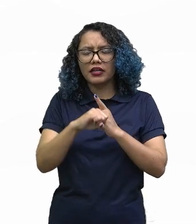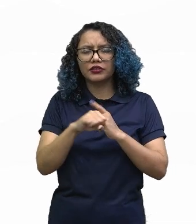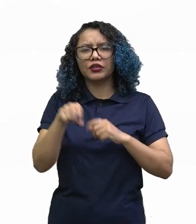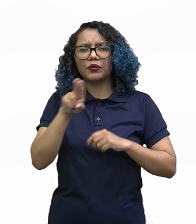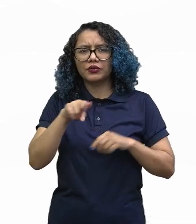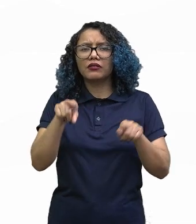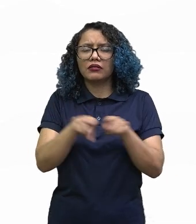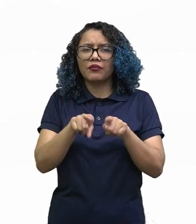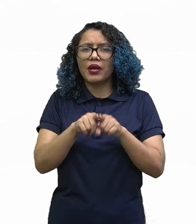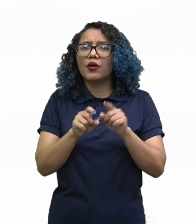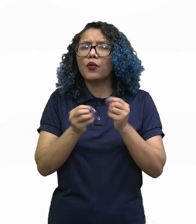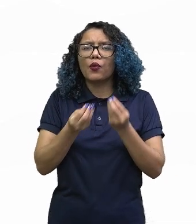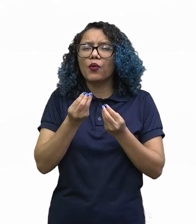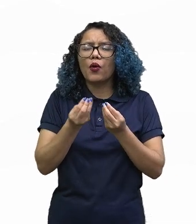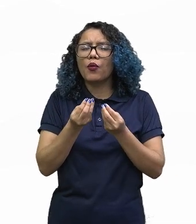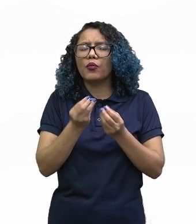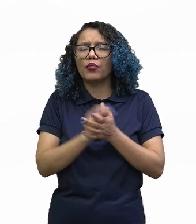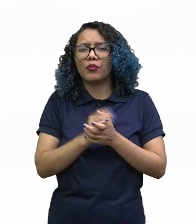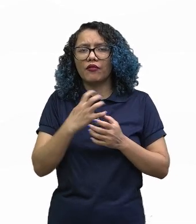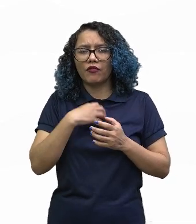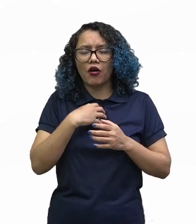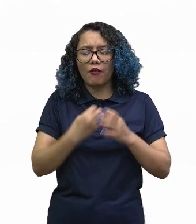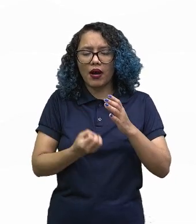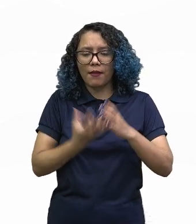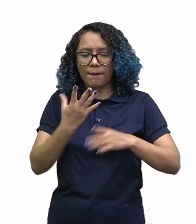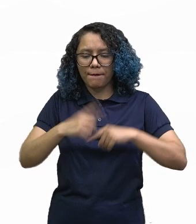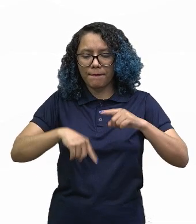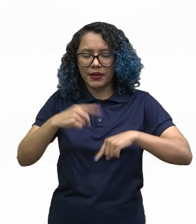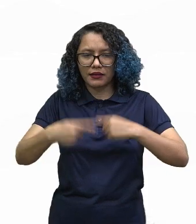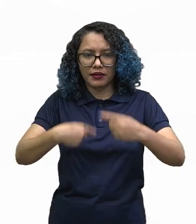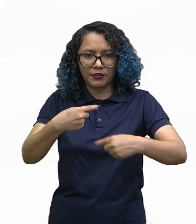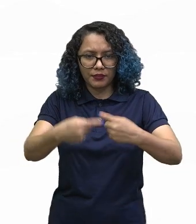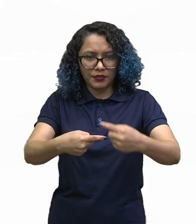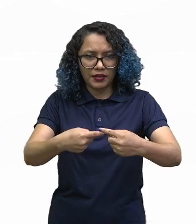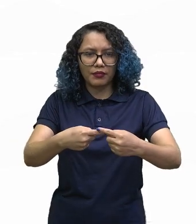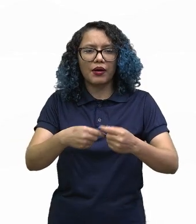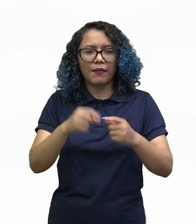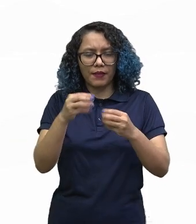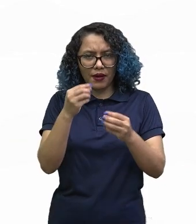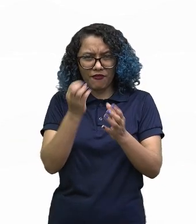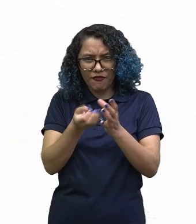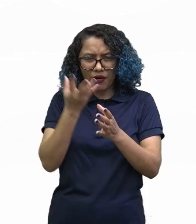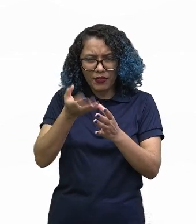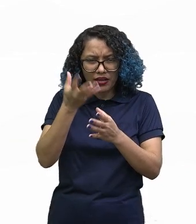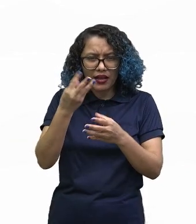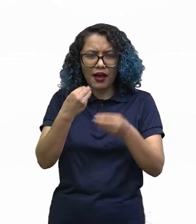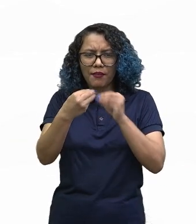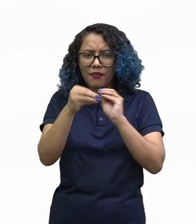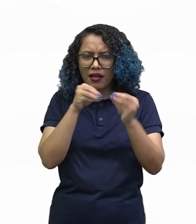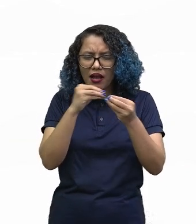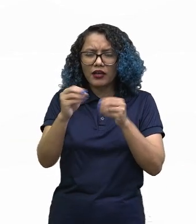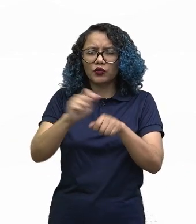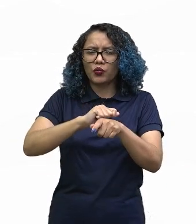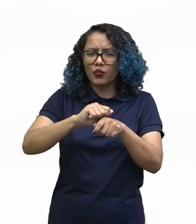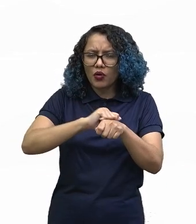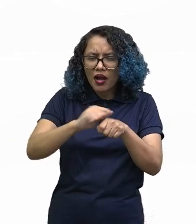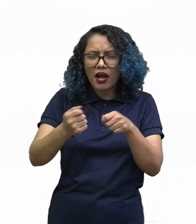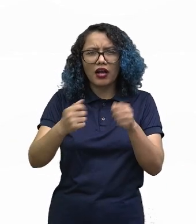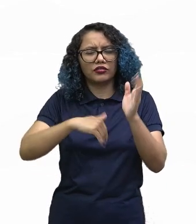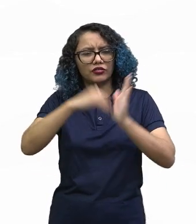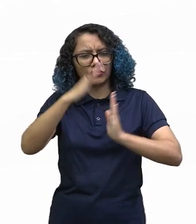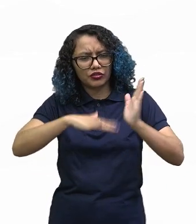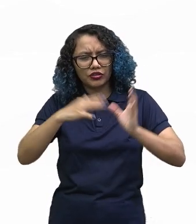como matéria-prima, segundo a DNPM, para a fabricação de plásticos, borrachas sintéticas,